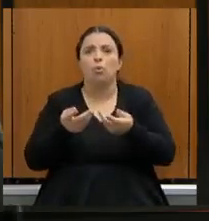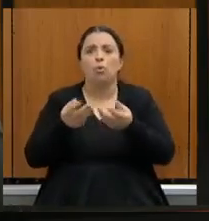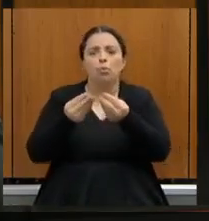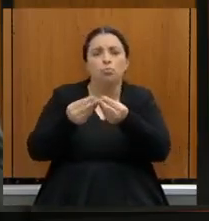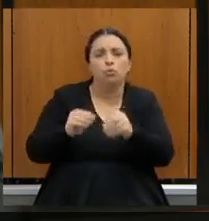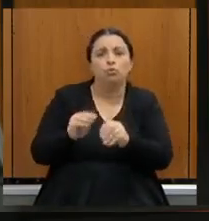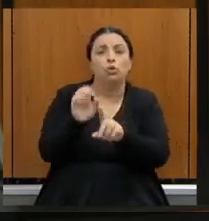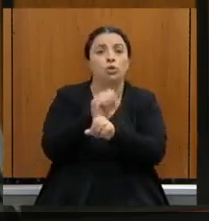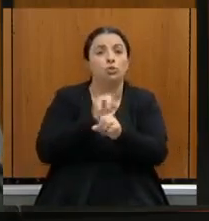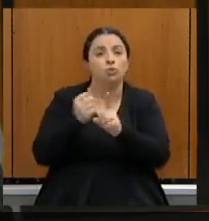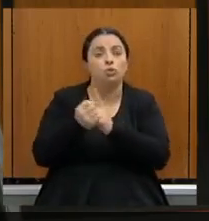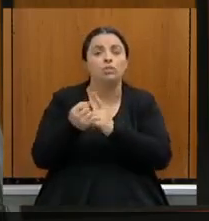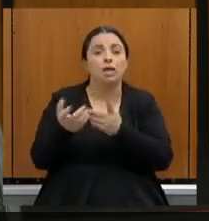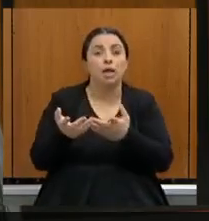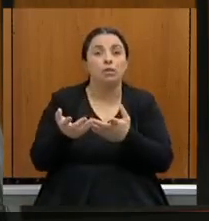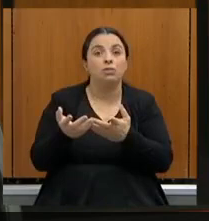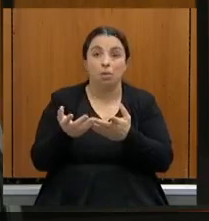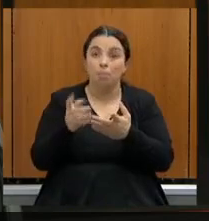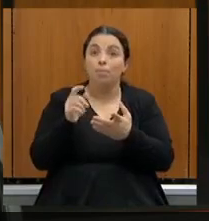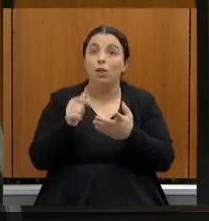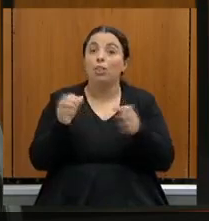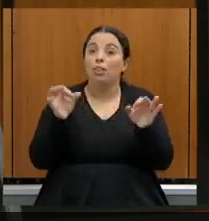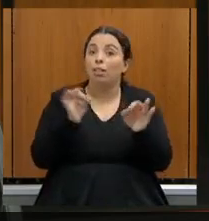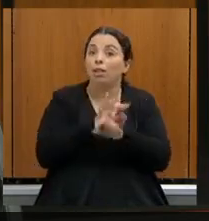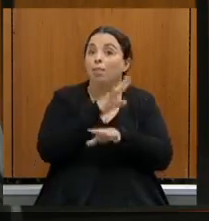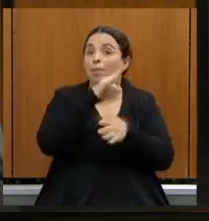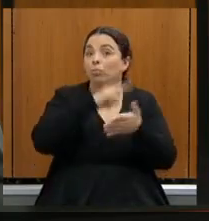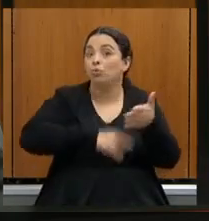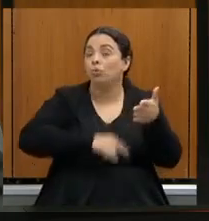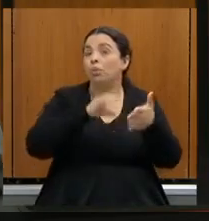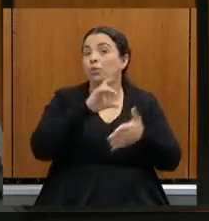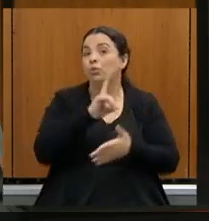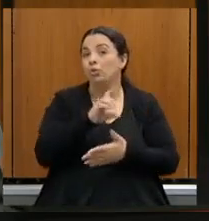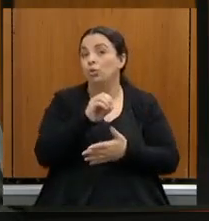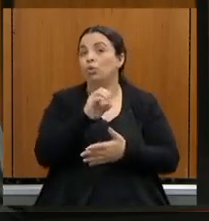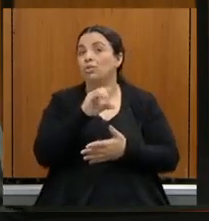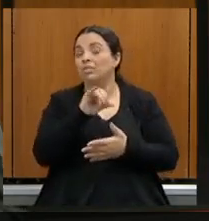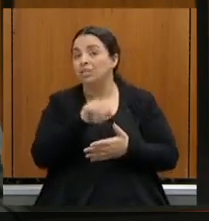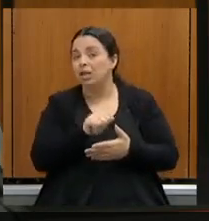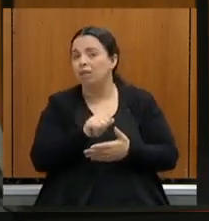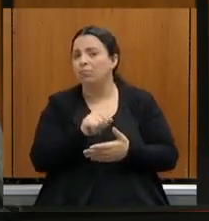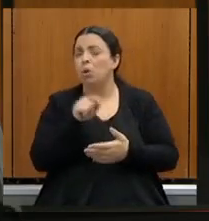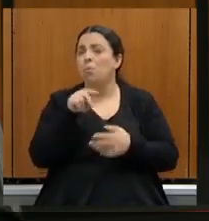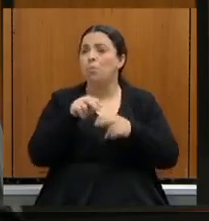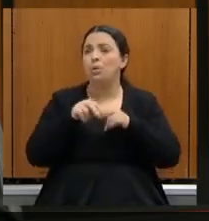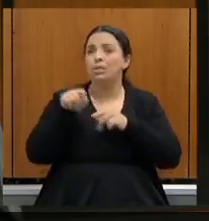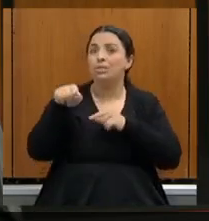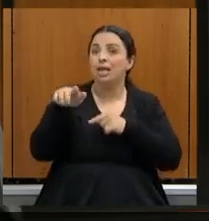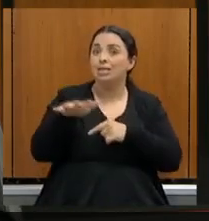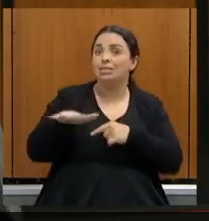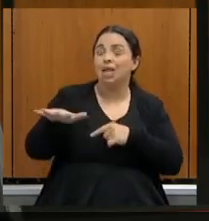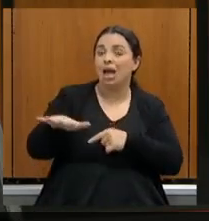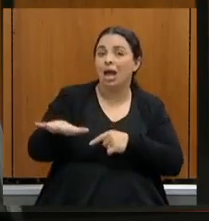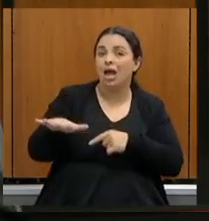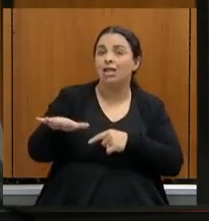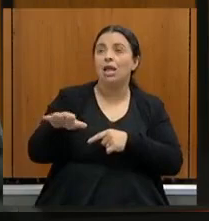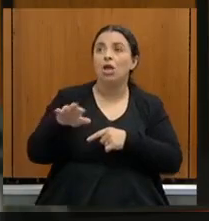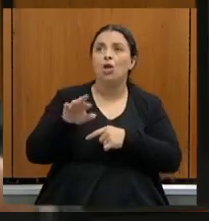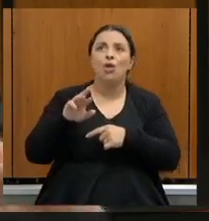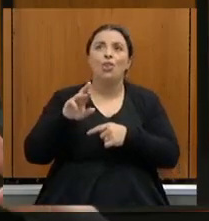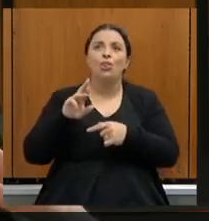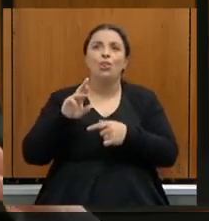para compor o dossiê. Visto, que essa área, ela não é uma paisagem,